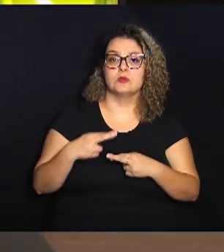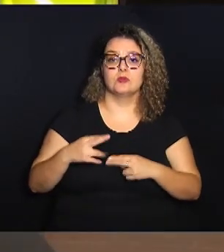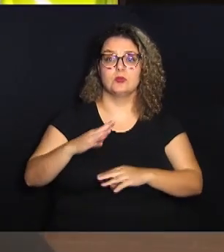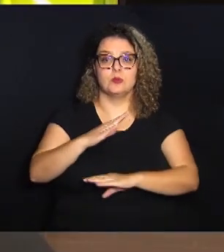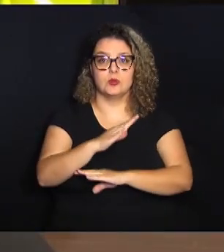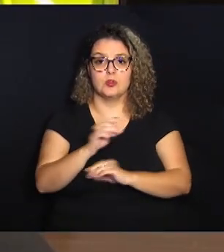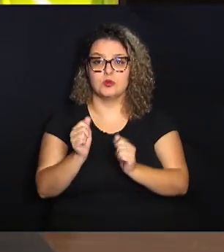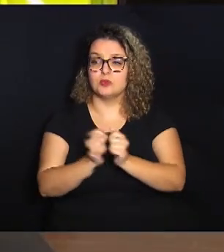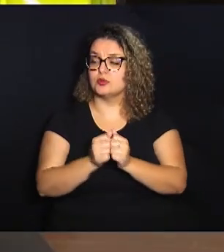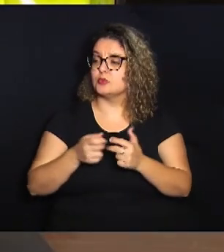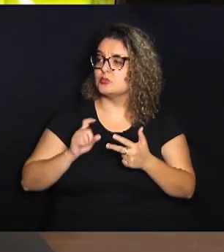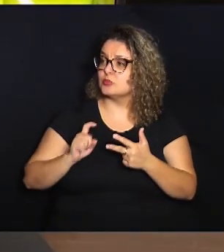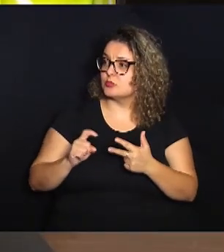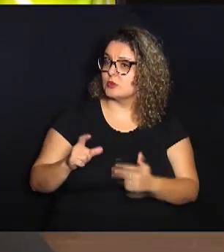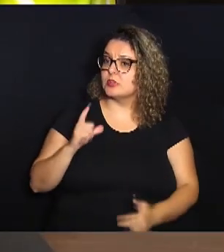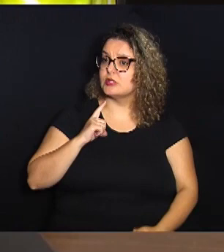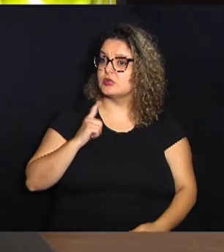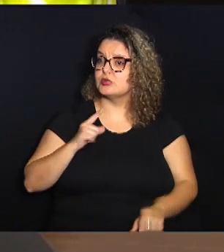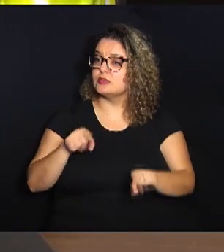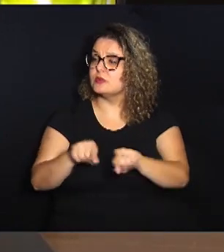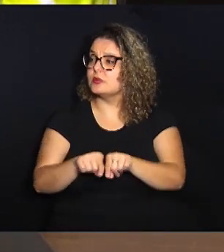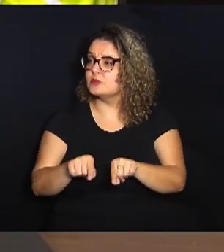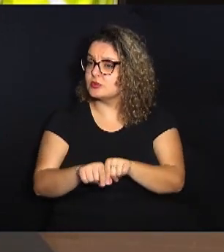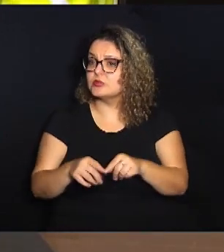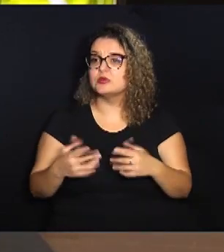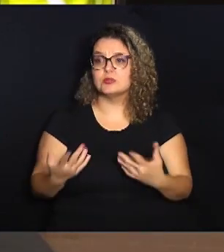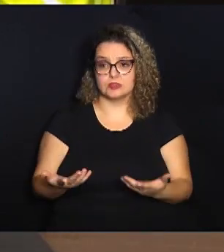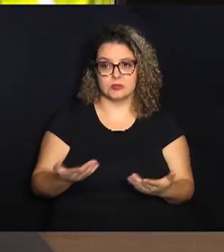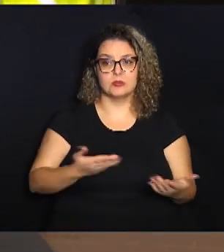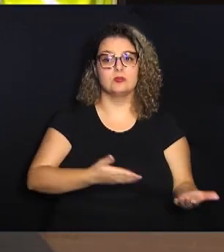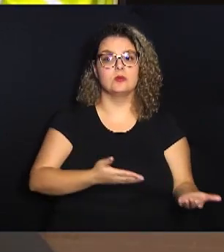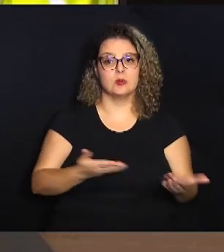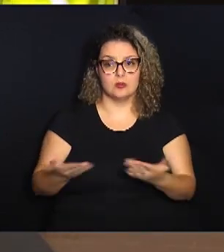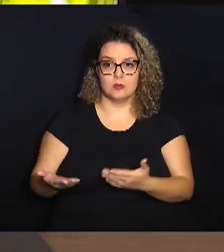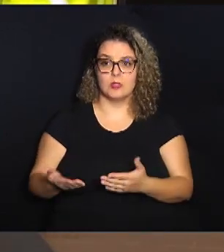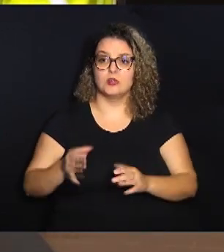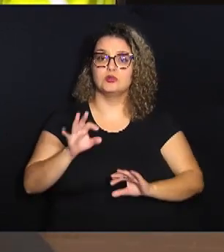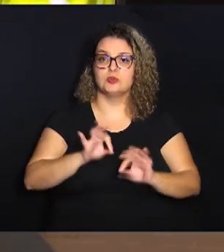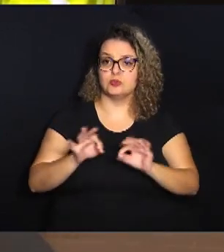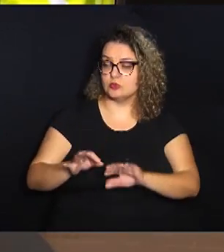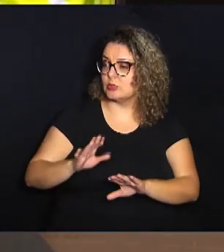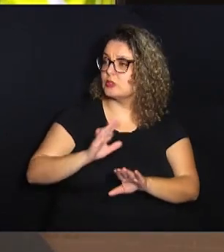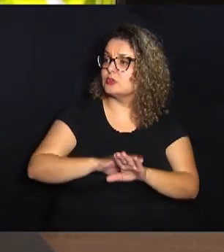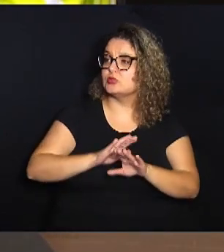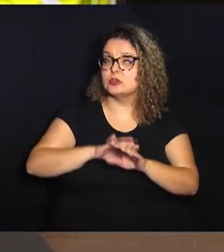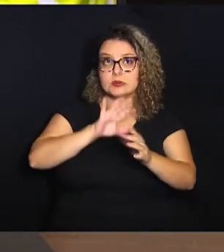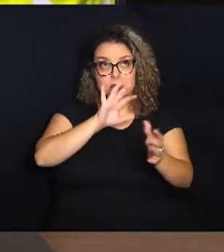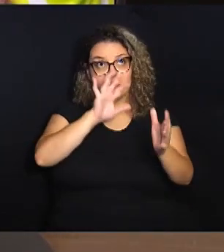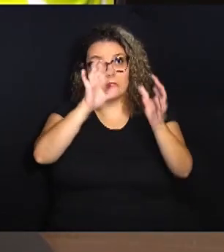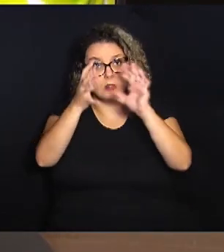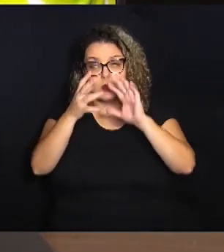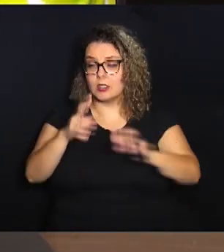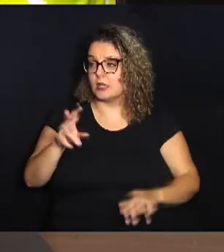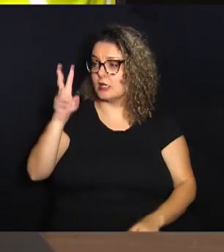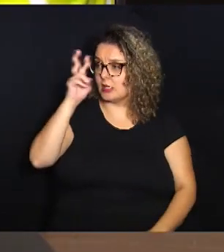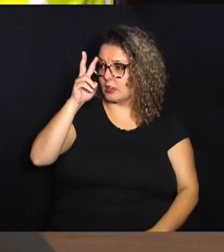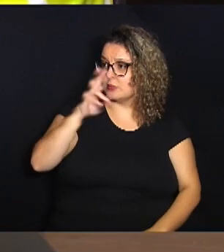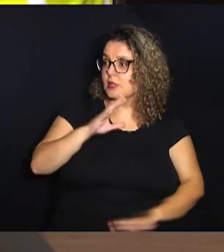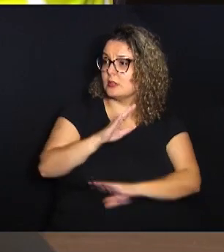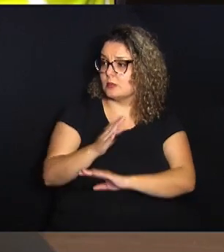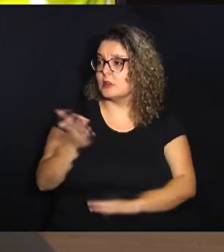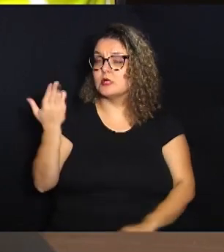o Executivo, tivemos também aí a apresentação do Plano de Ação Climática. A gente lembra que a Câmara já tinha